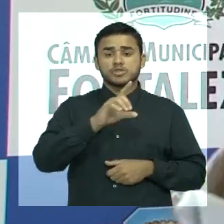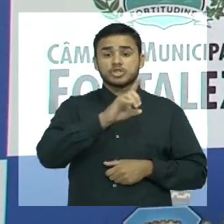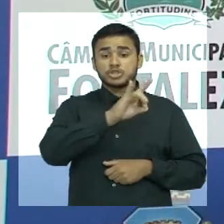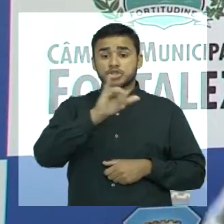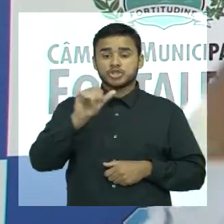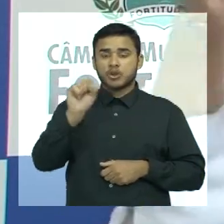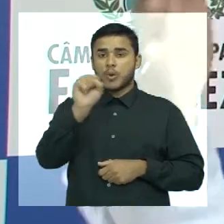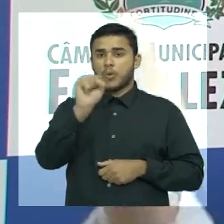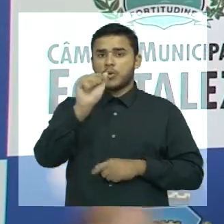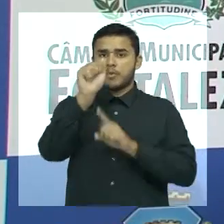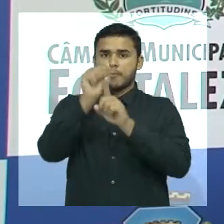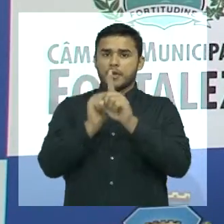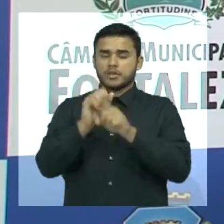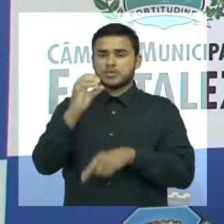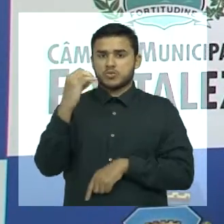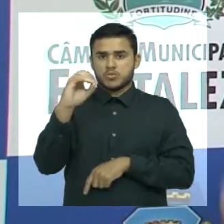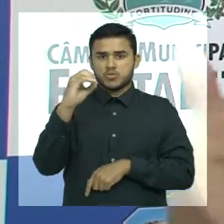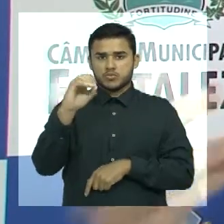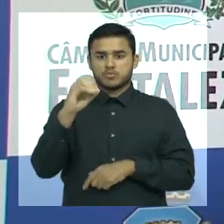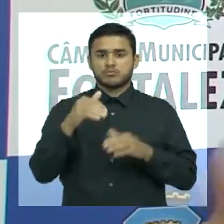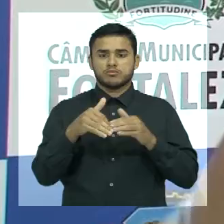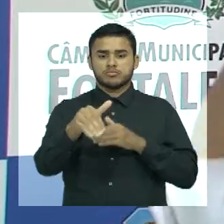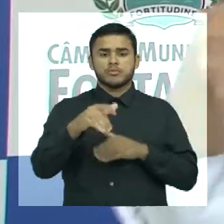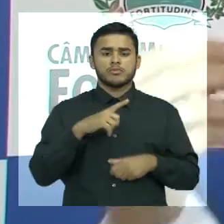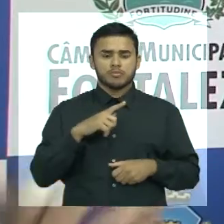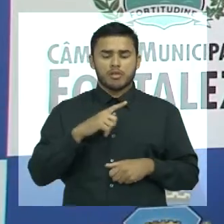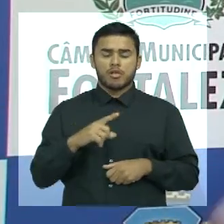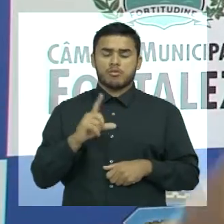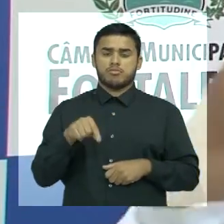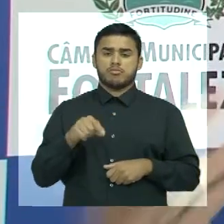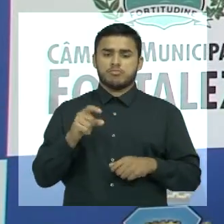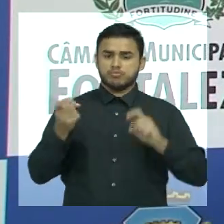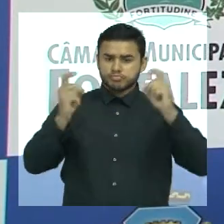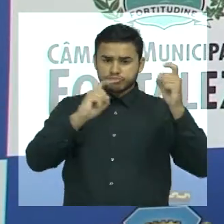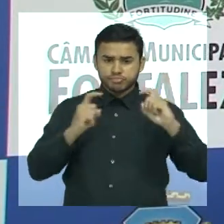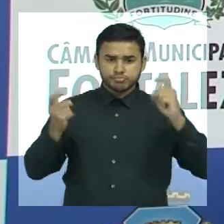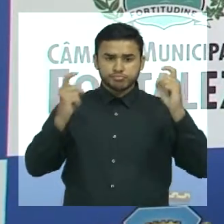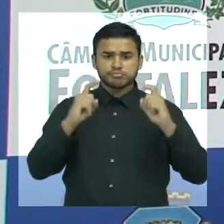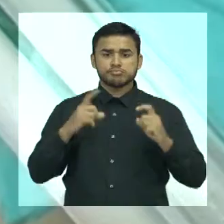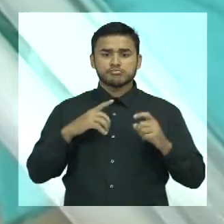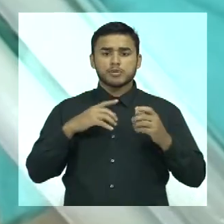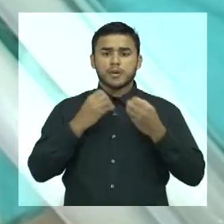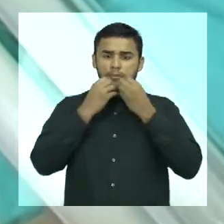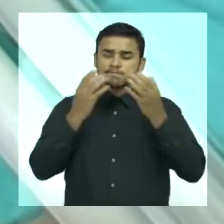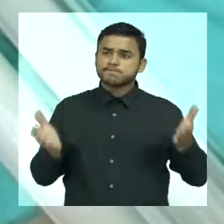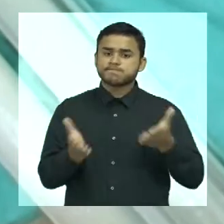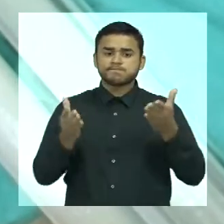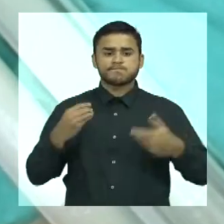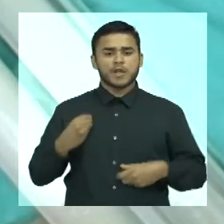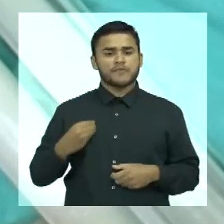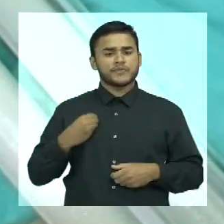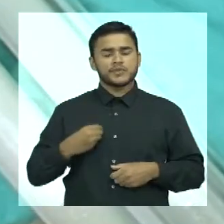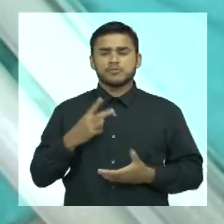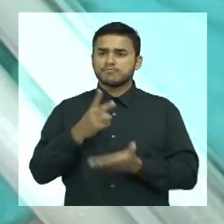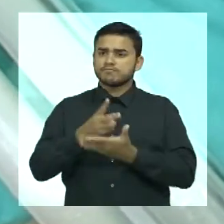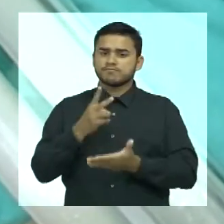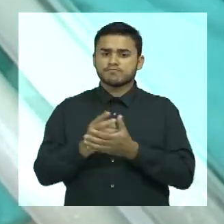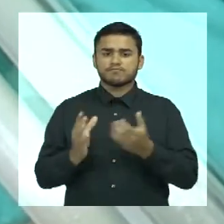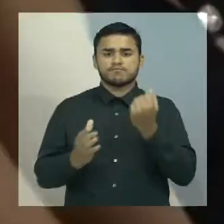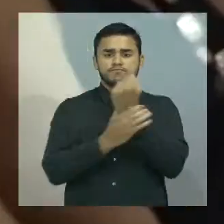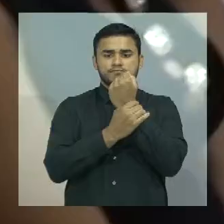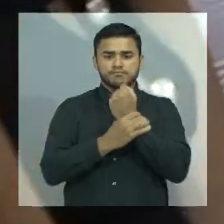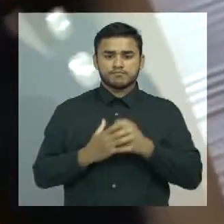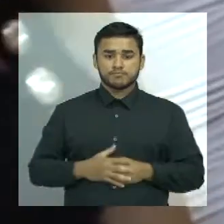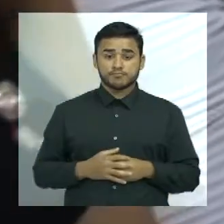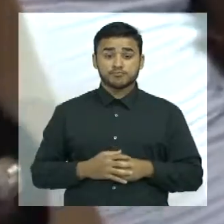estabelecer que a semana que antecede esse dia possa ser uma semana de conscientização e de promoção da vida. O Código Penal criminaliza o